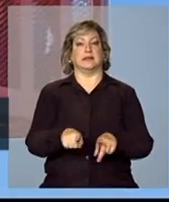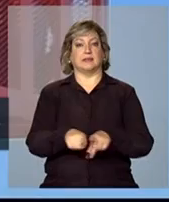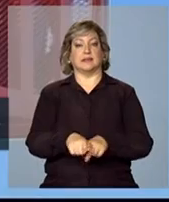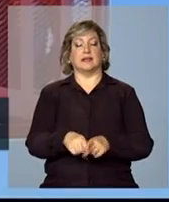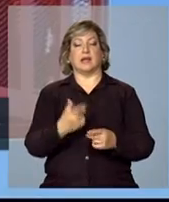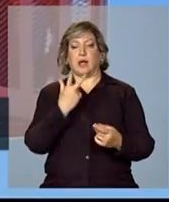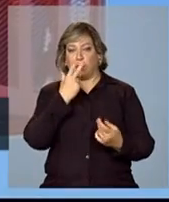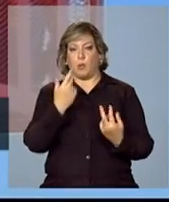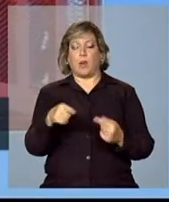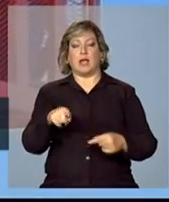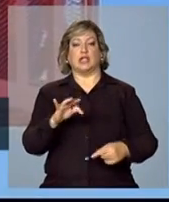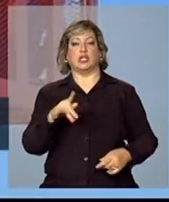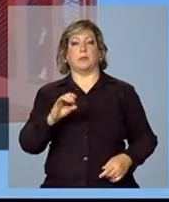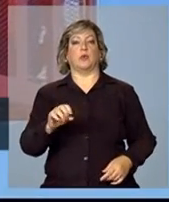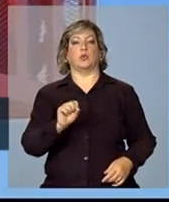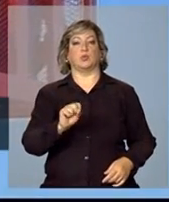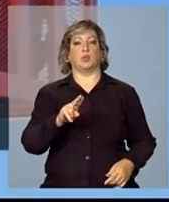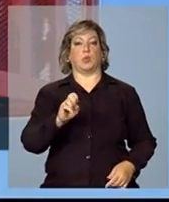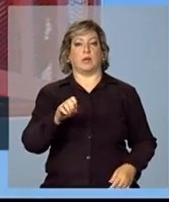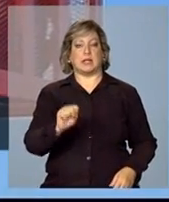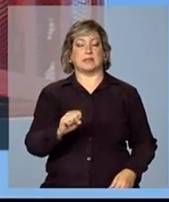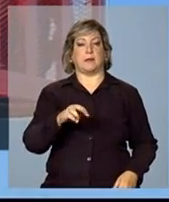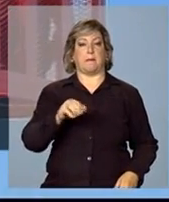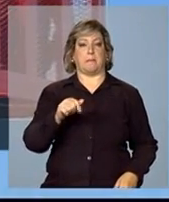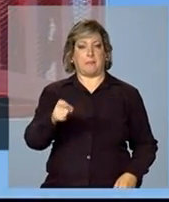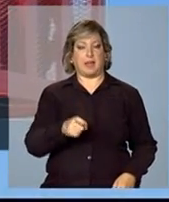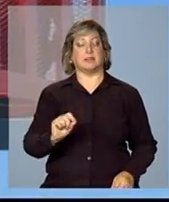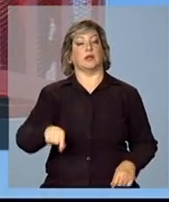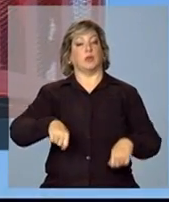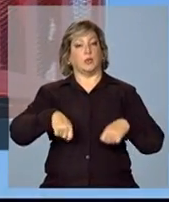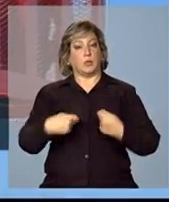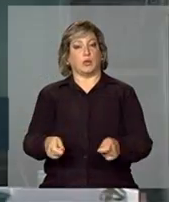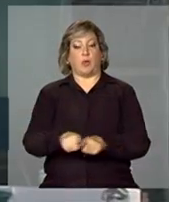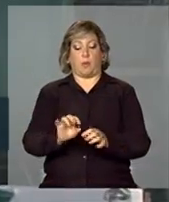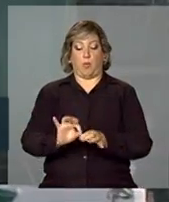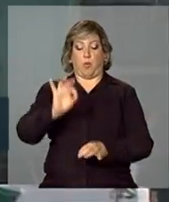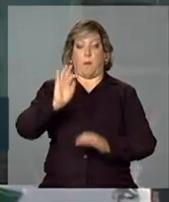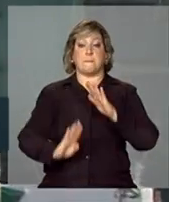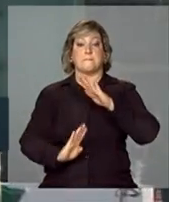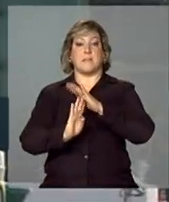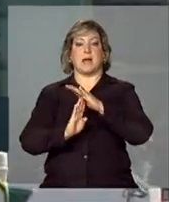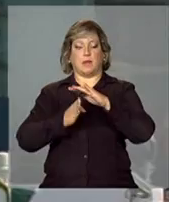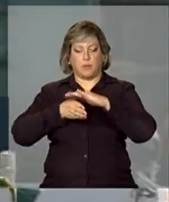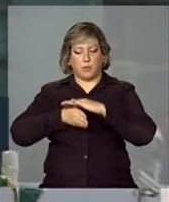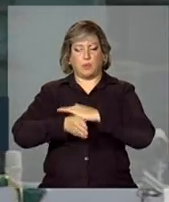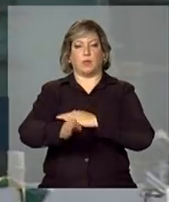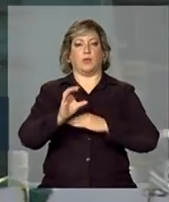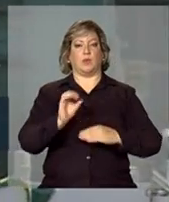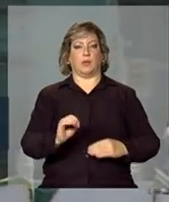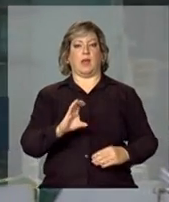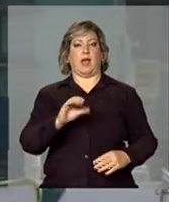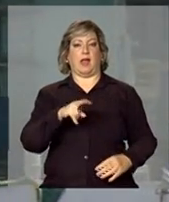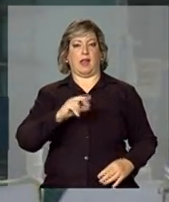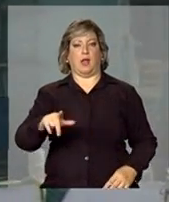Max que é uma embarcação que tem o tamanho máximo para passar no canal de